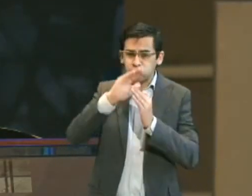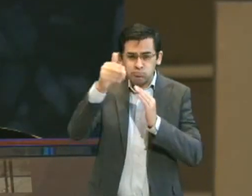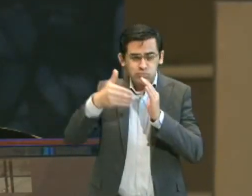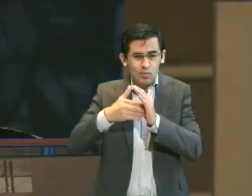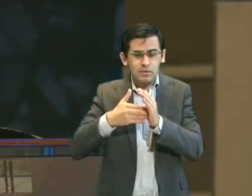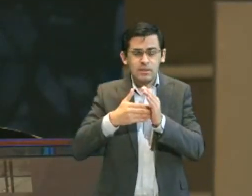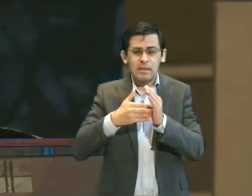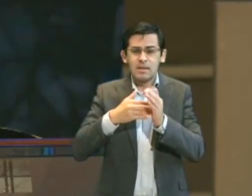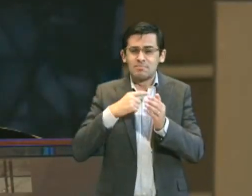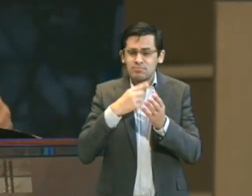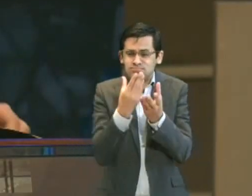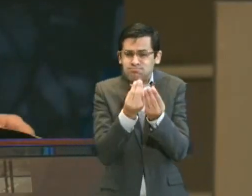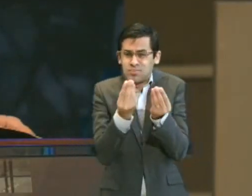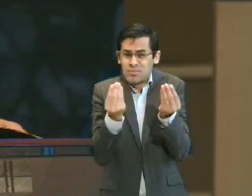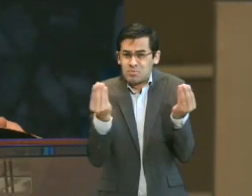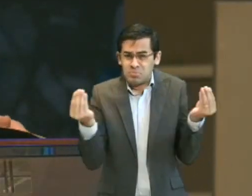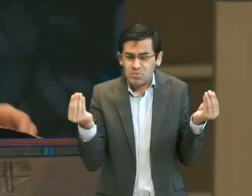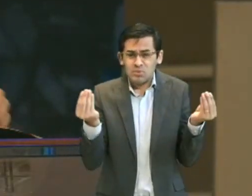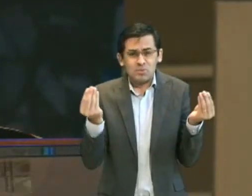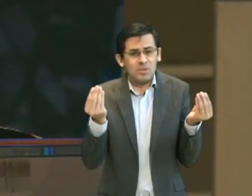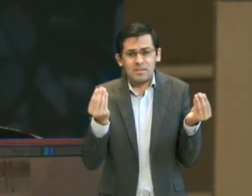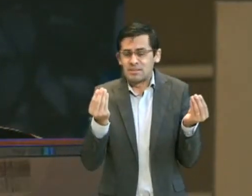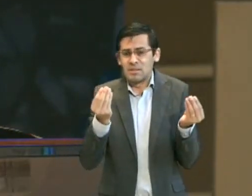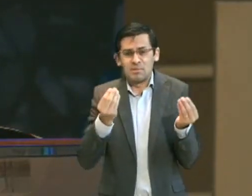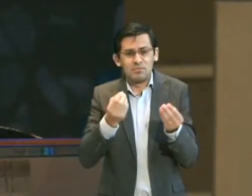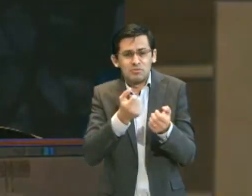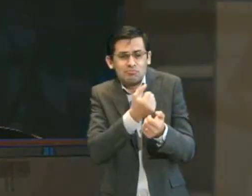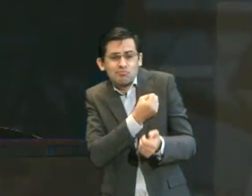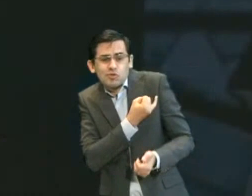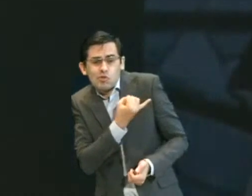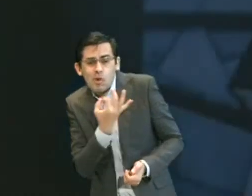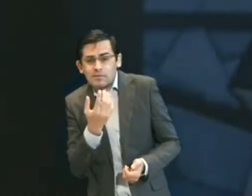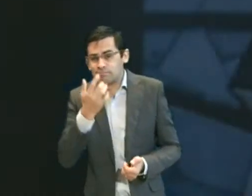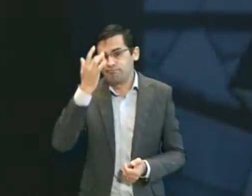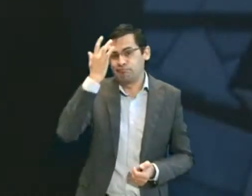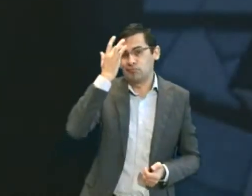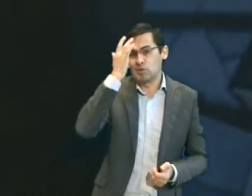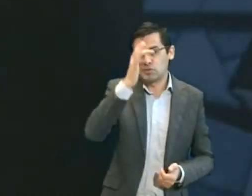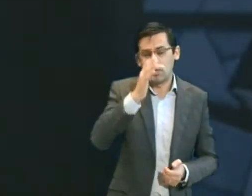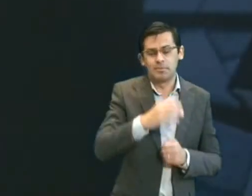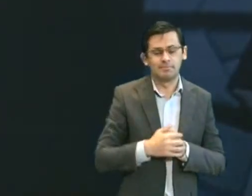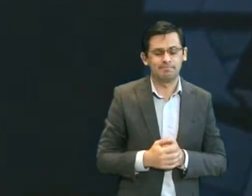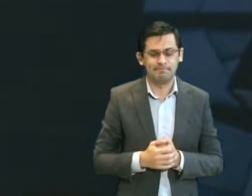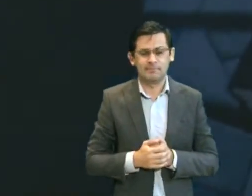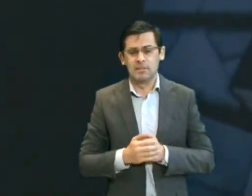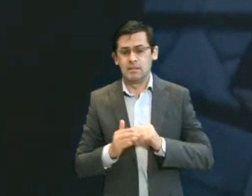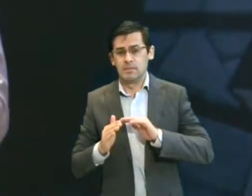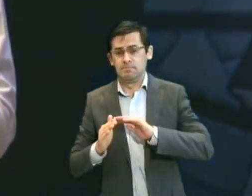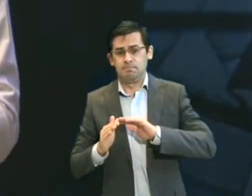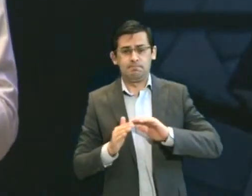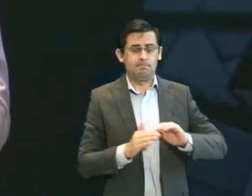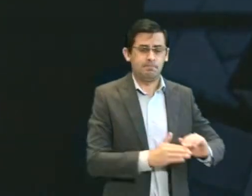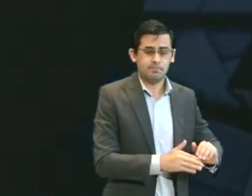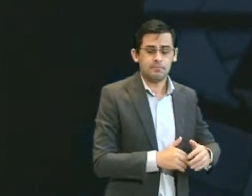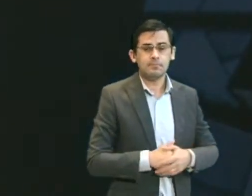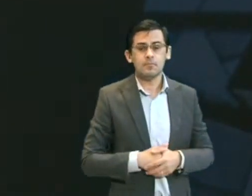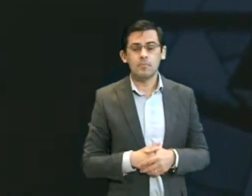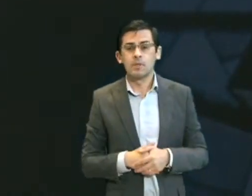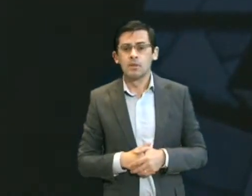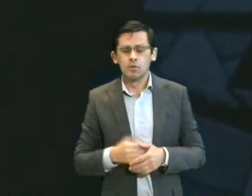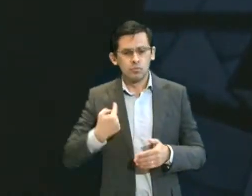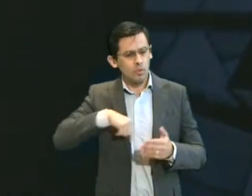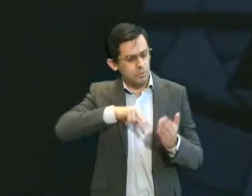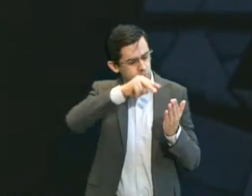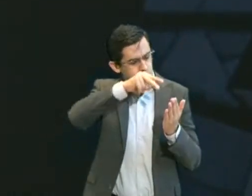pela multidão não se pode contar. É muito interessante